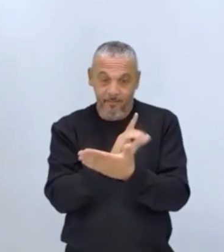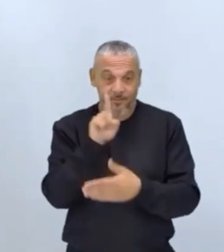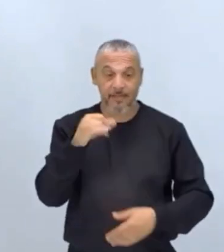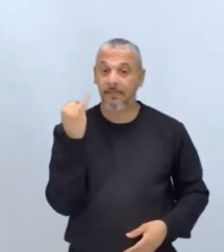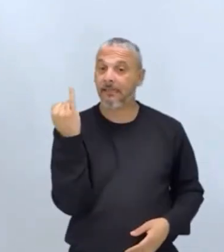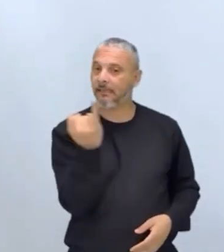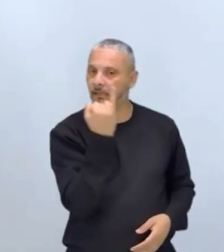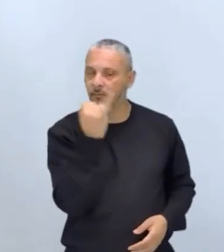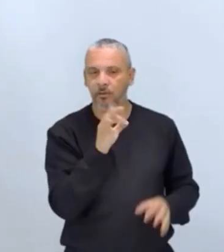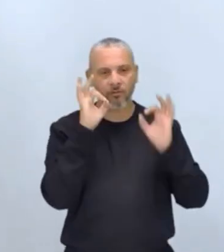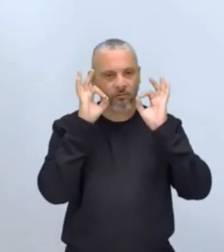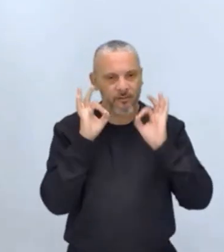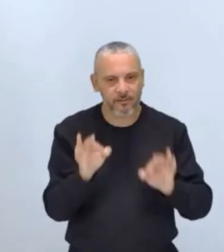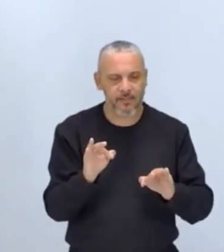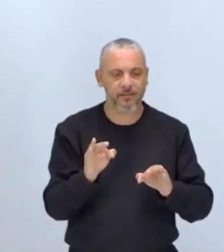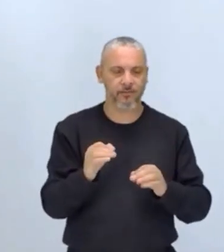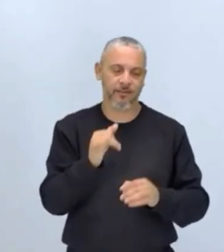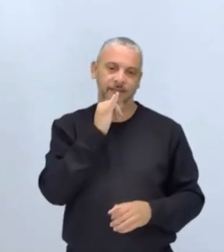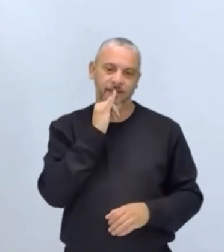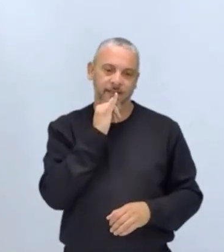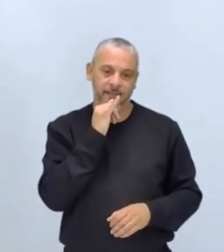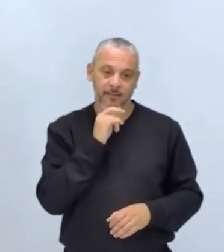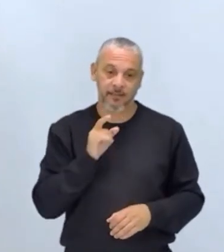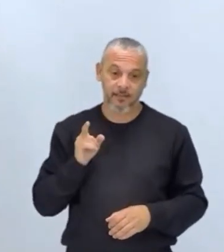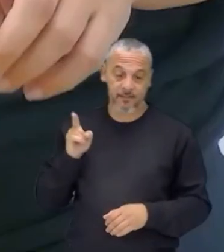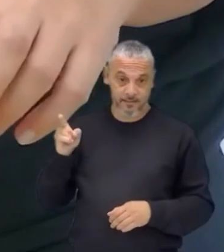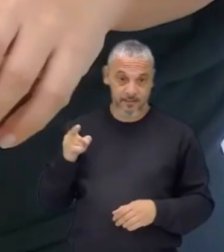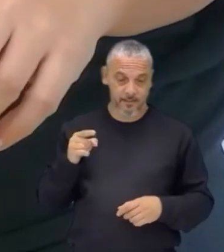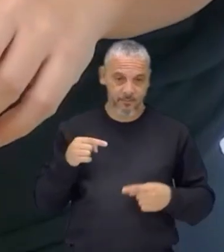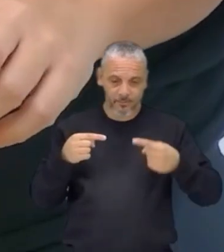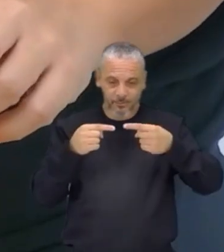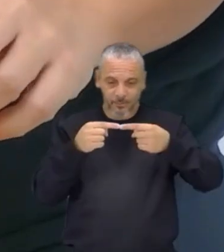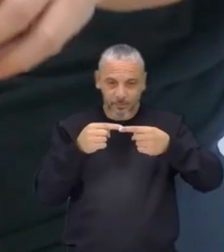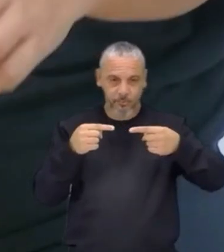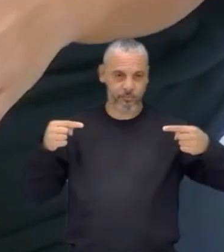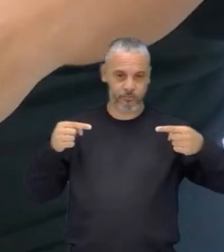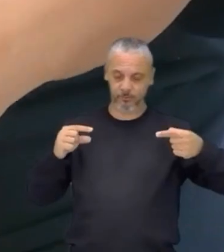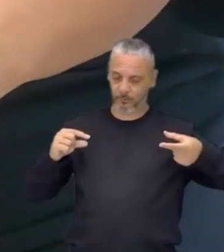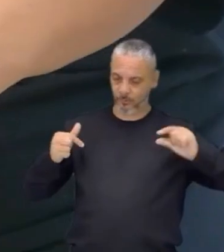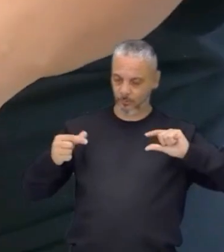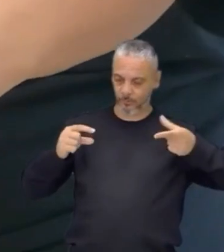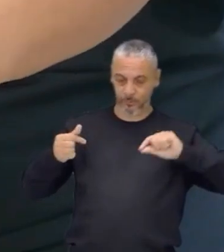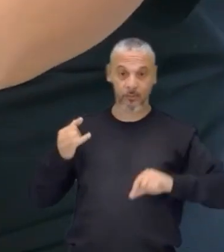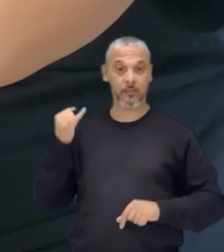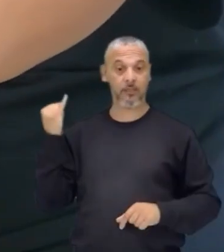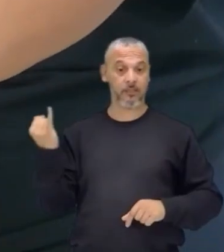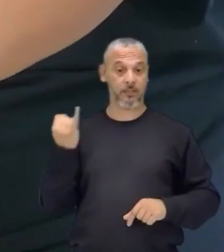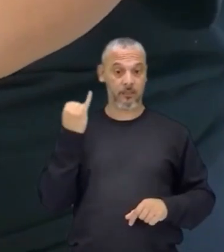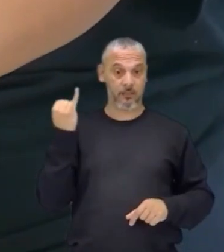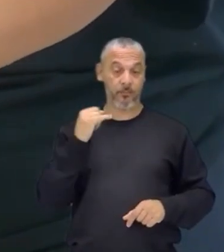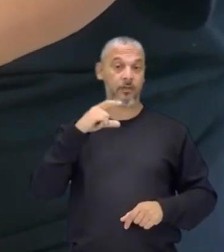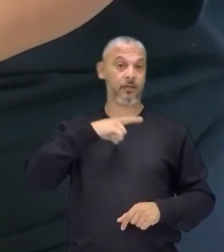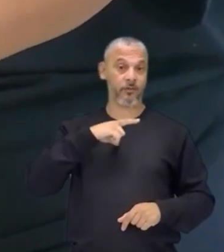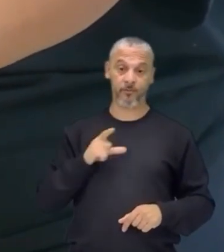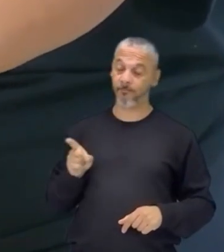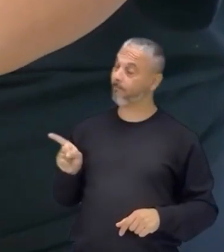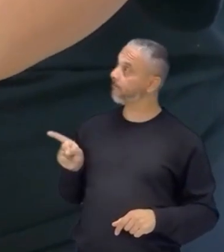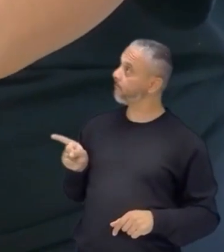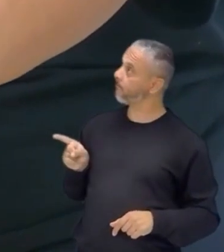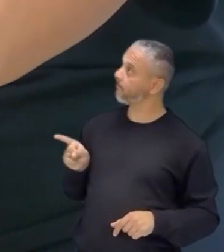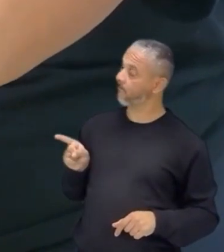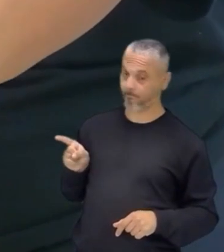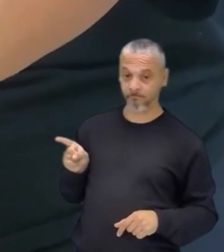são essenciais para que o autômato ele funcione bem, como, por exemplo, a fixação do nosso palito que vai o came, que é justamente esse